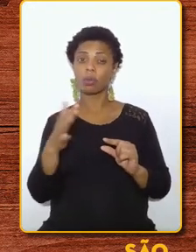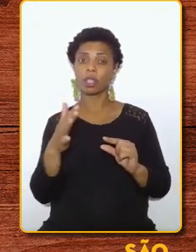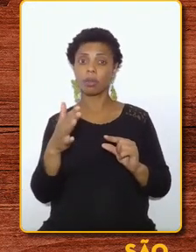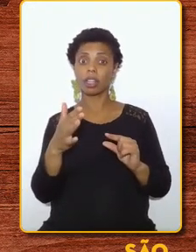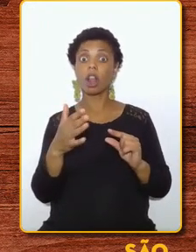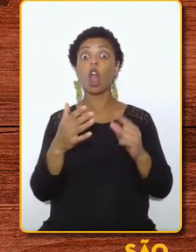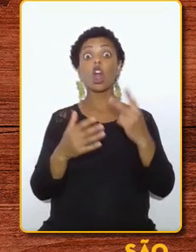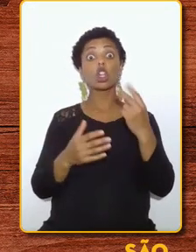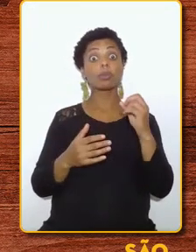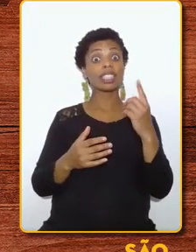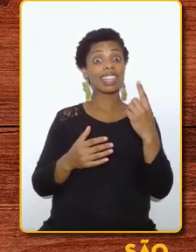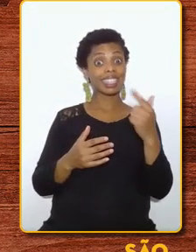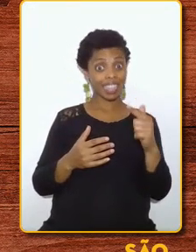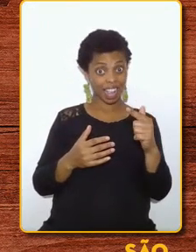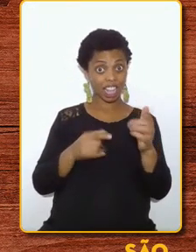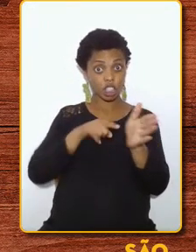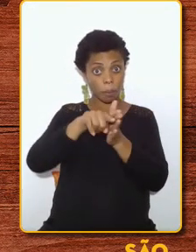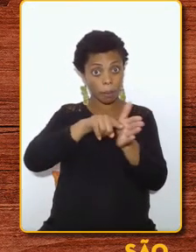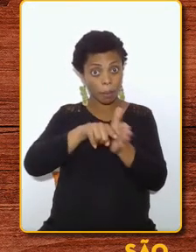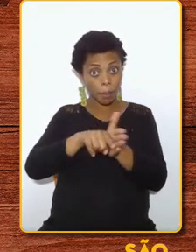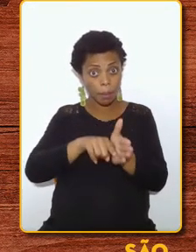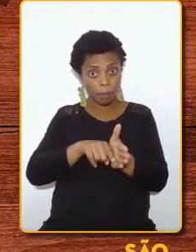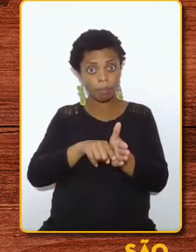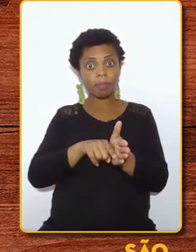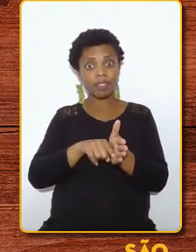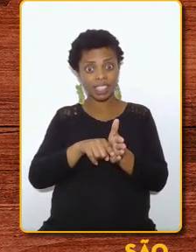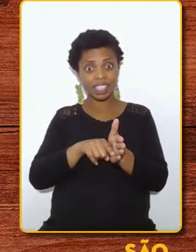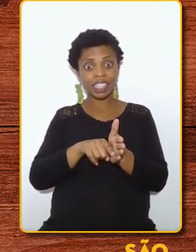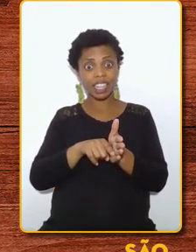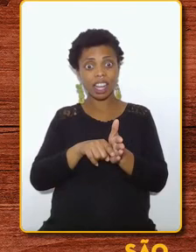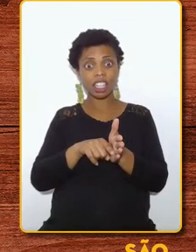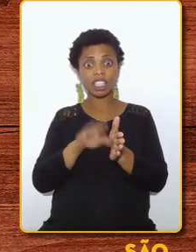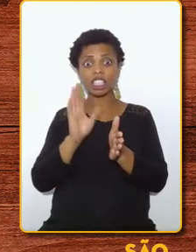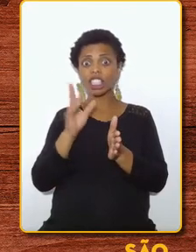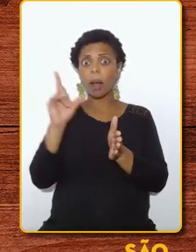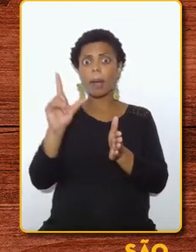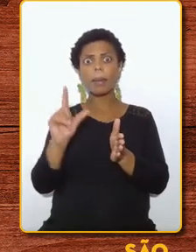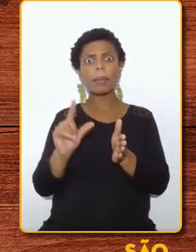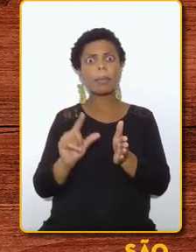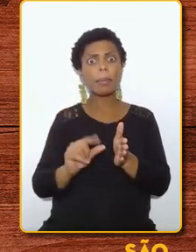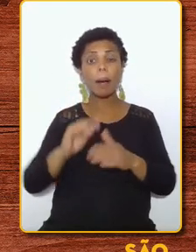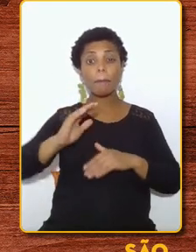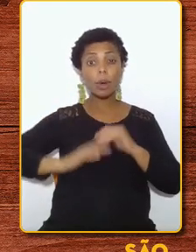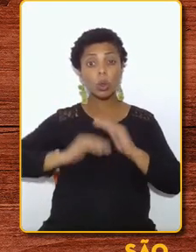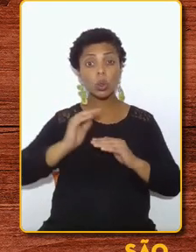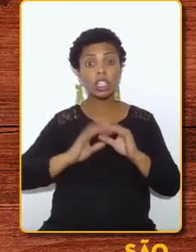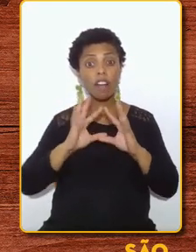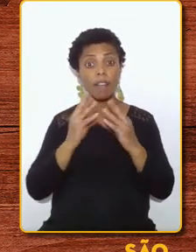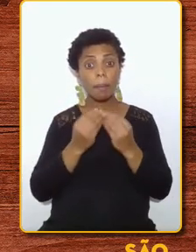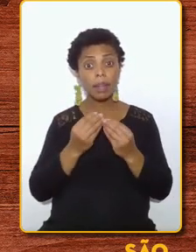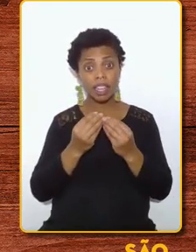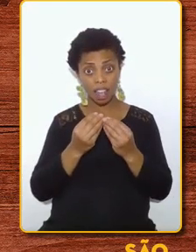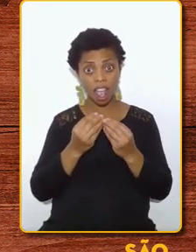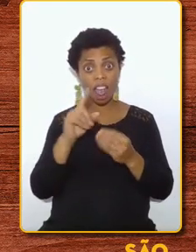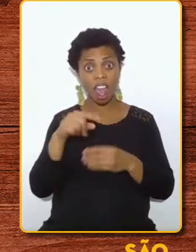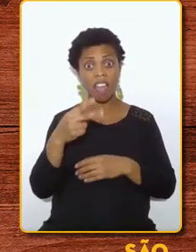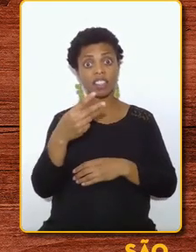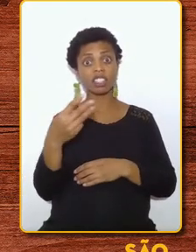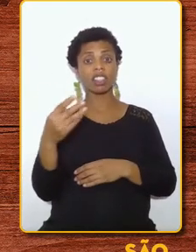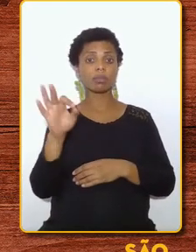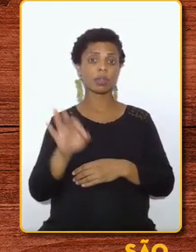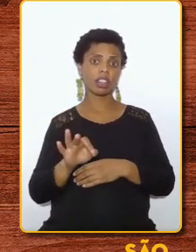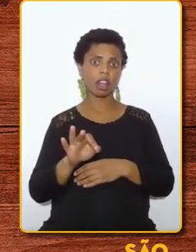2017 puxou pelo valor da produção em 23%. Não é a melhor das estimativas, mas é